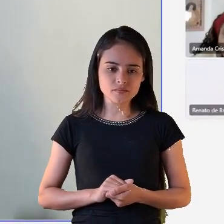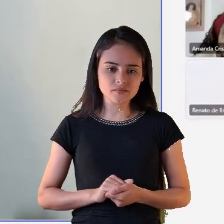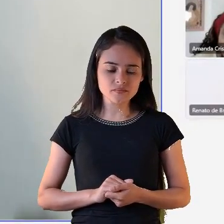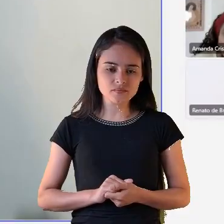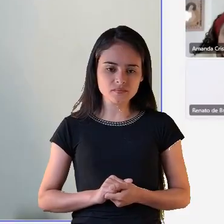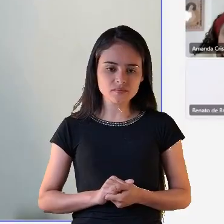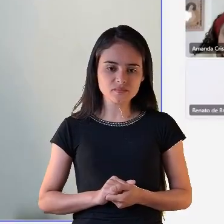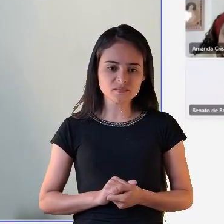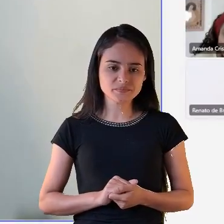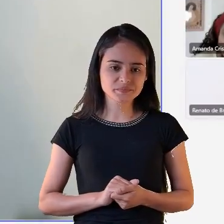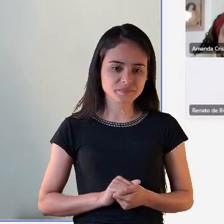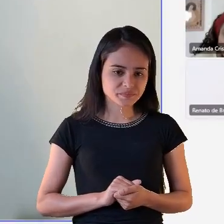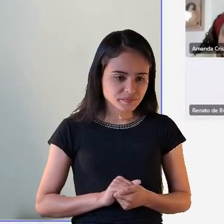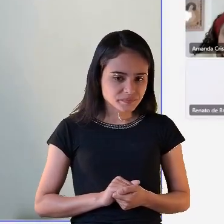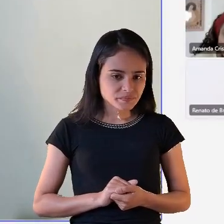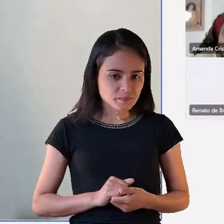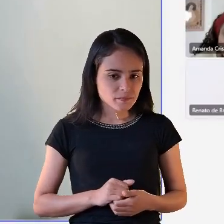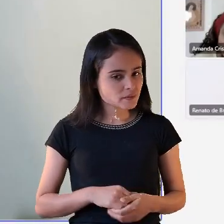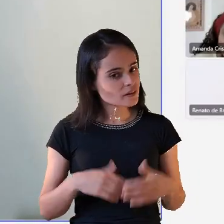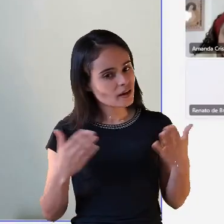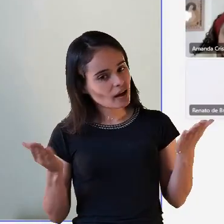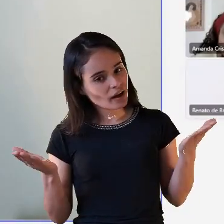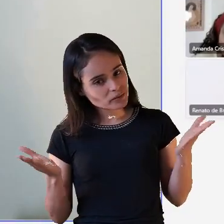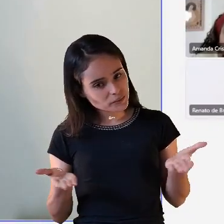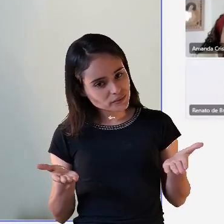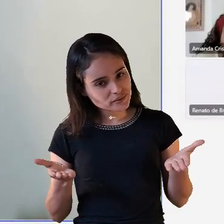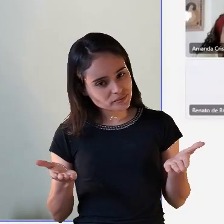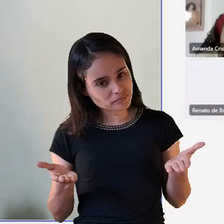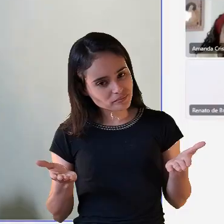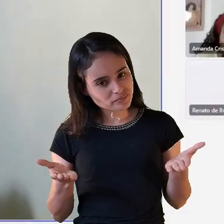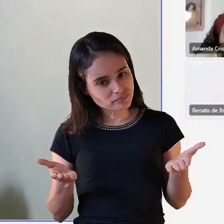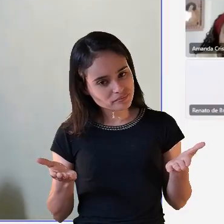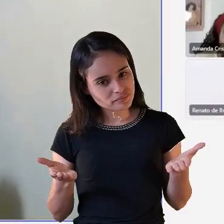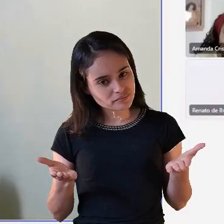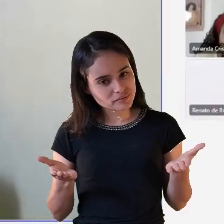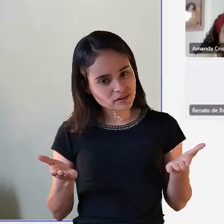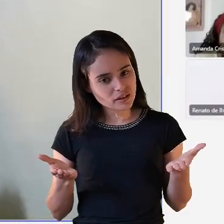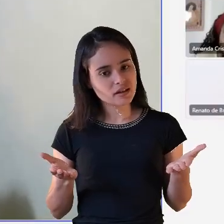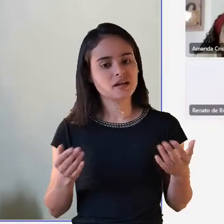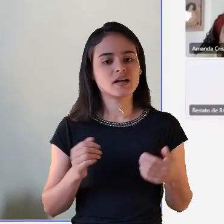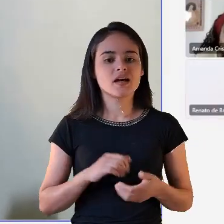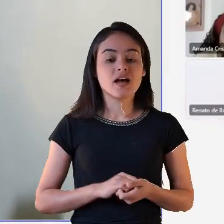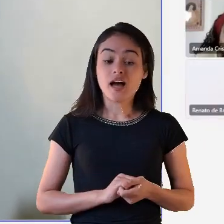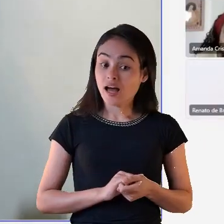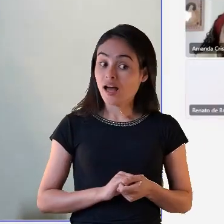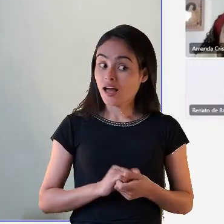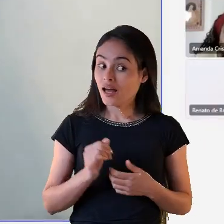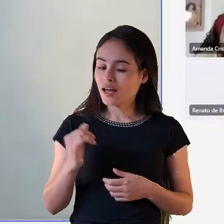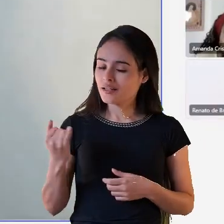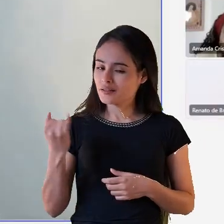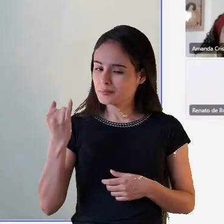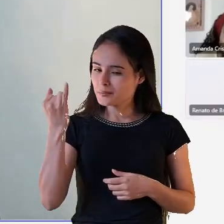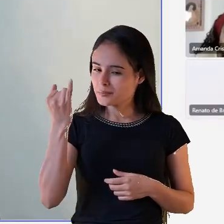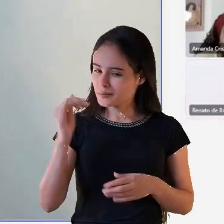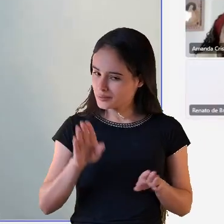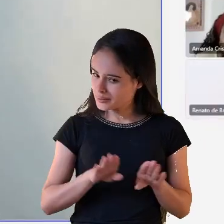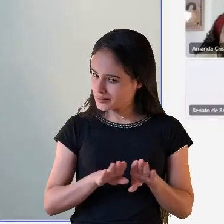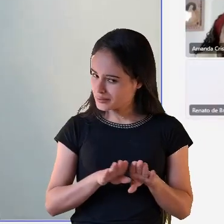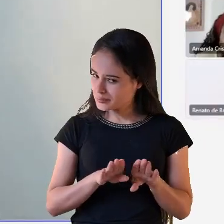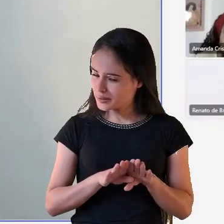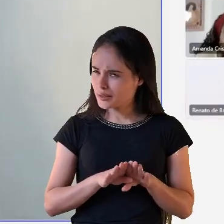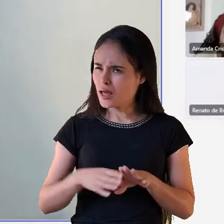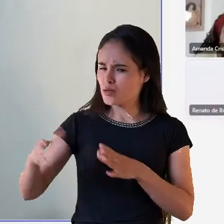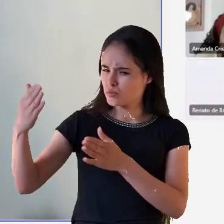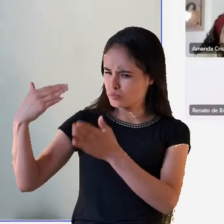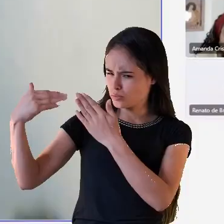YouTube. Então, vamos passar agora a ouvir a Amanda. Queria também dar duas curiosidades, né? Na primeira feira literária